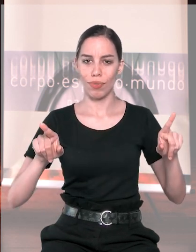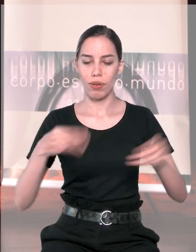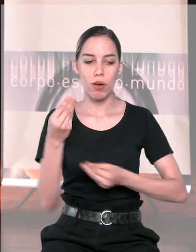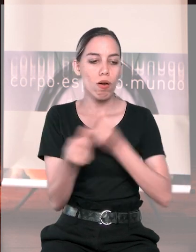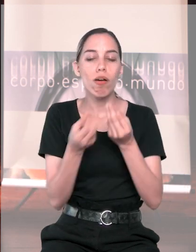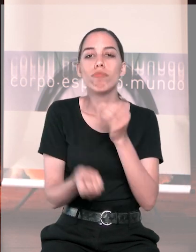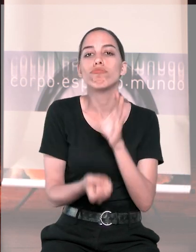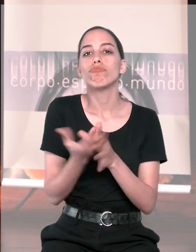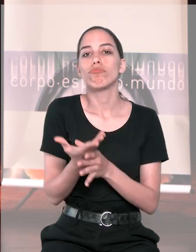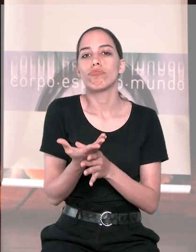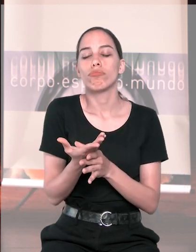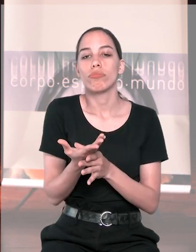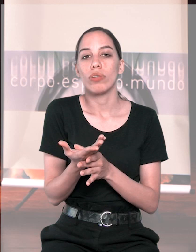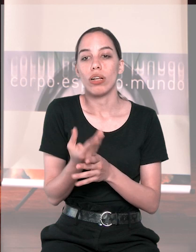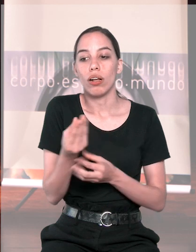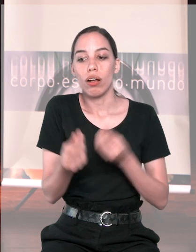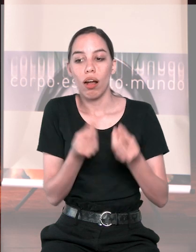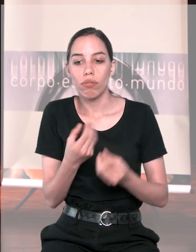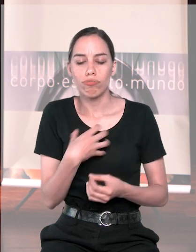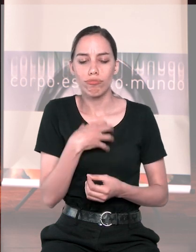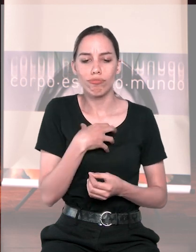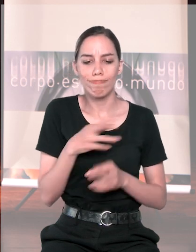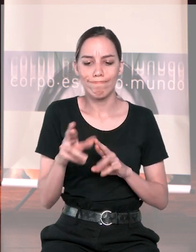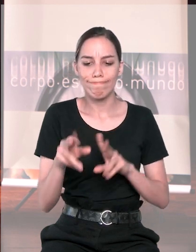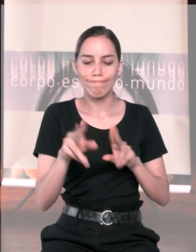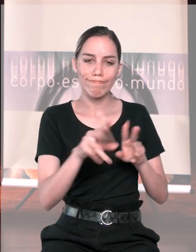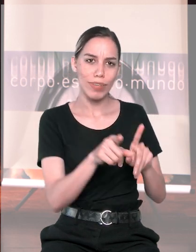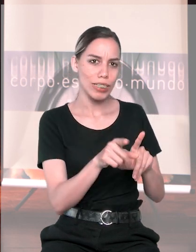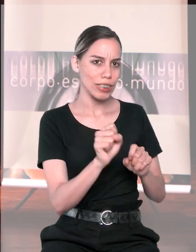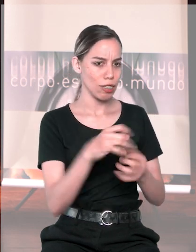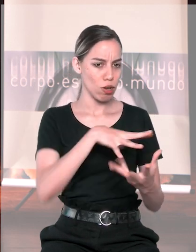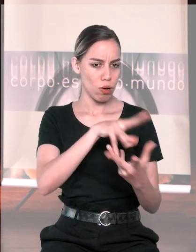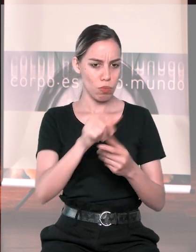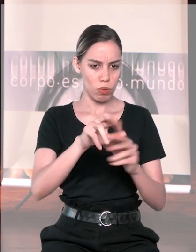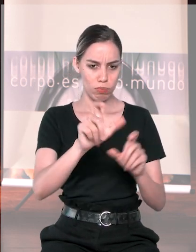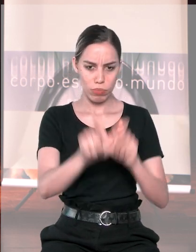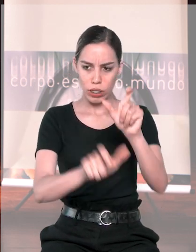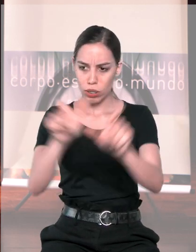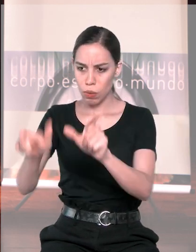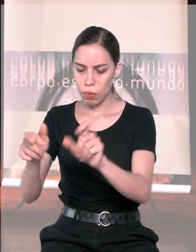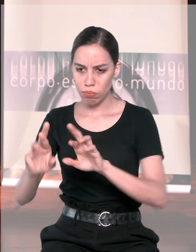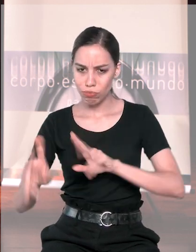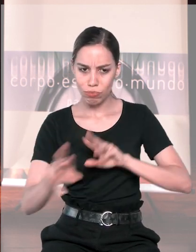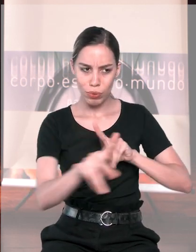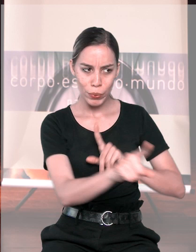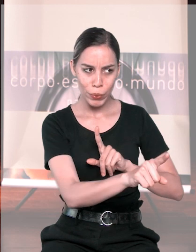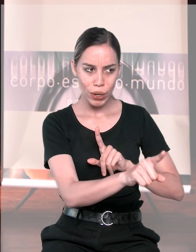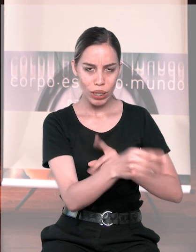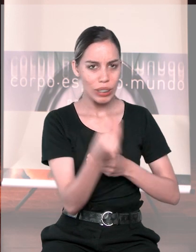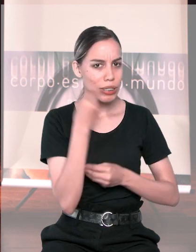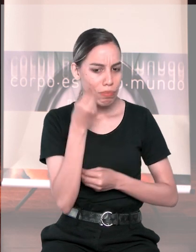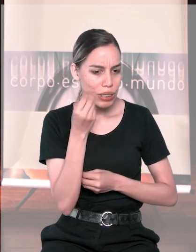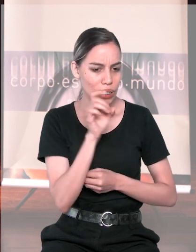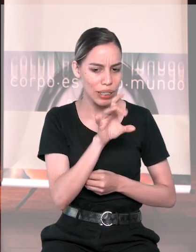gente produz? Né? Se as sensações são tão heterogêneas, se o mundo é tão heterogêneo, se as experiências de cada um de nós,